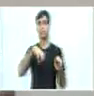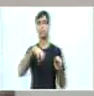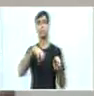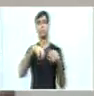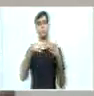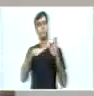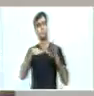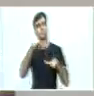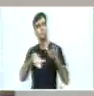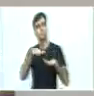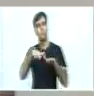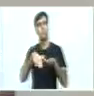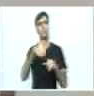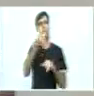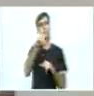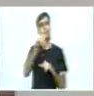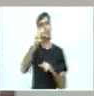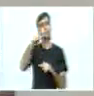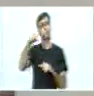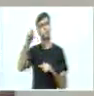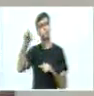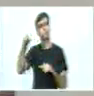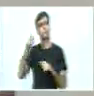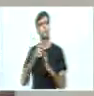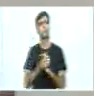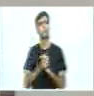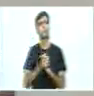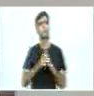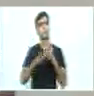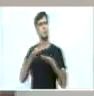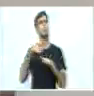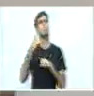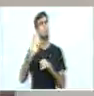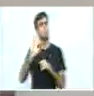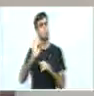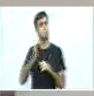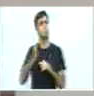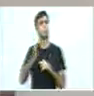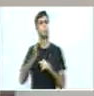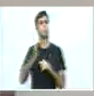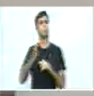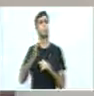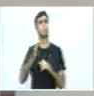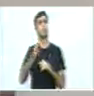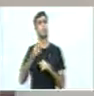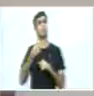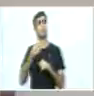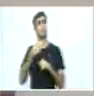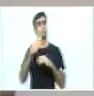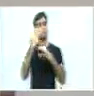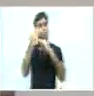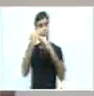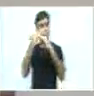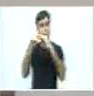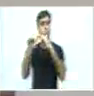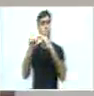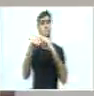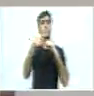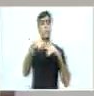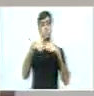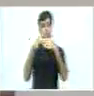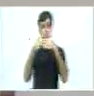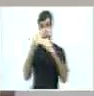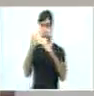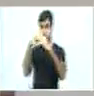há mais ou menos 6 meses, nós fizemos um encaminhamento desse pedido para